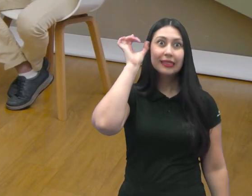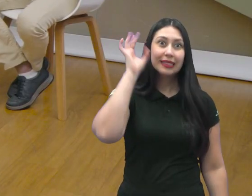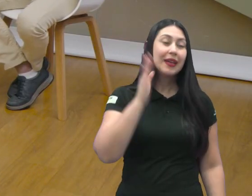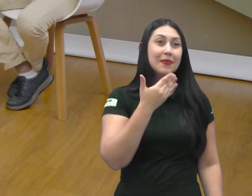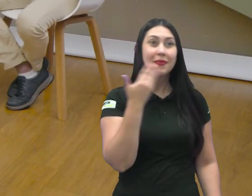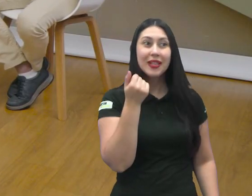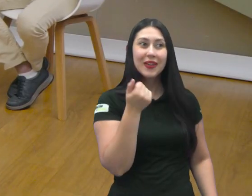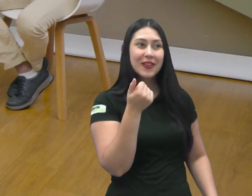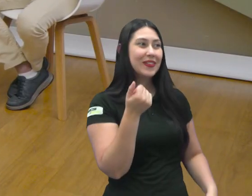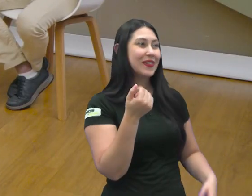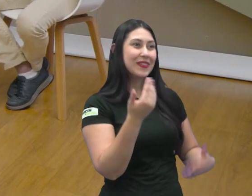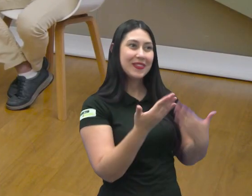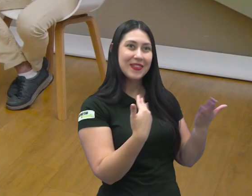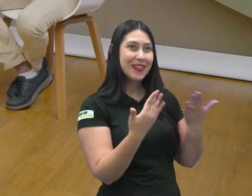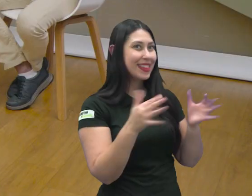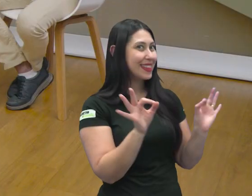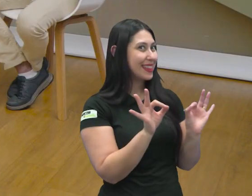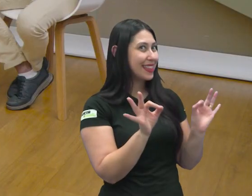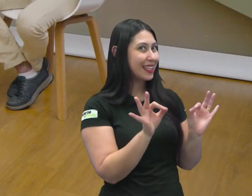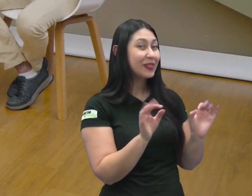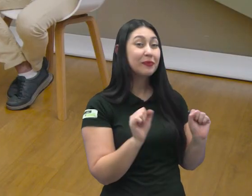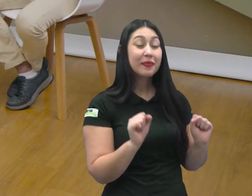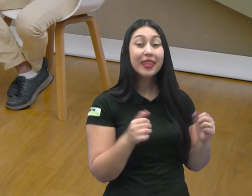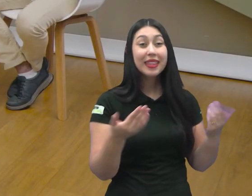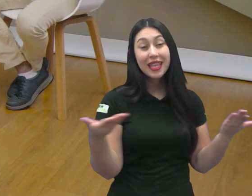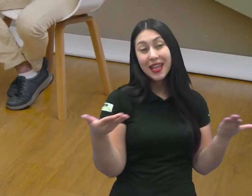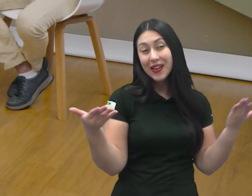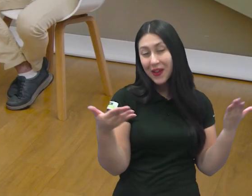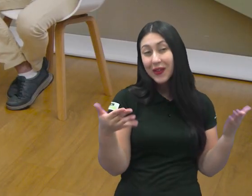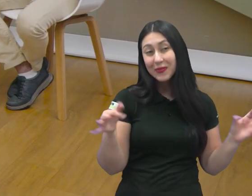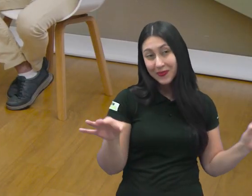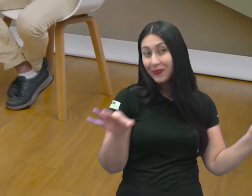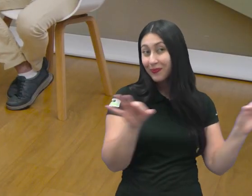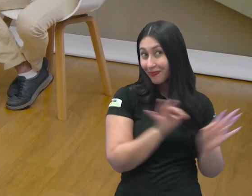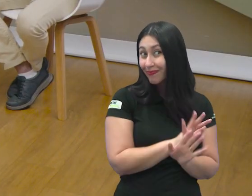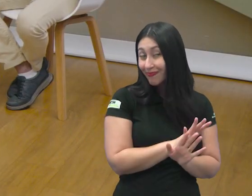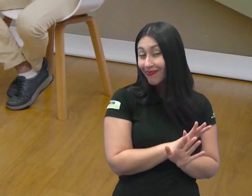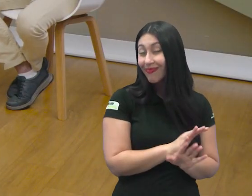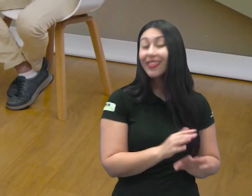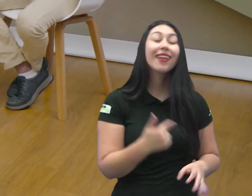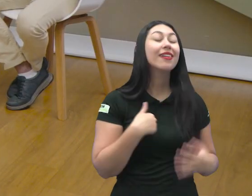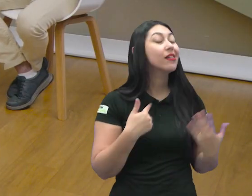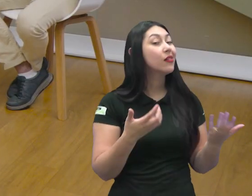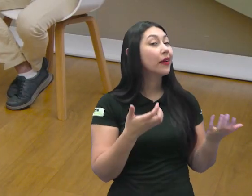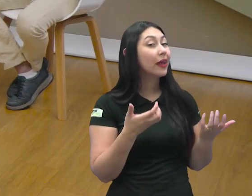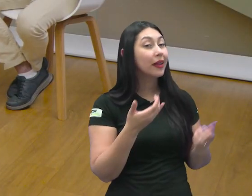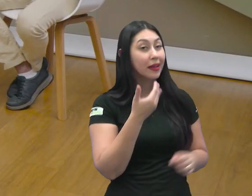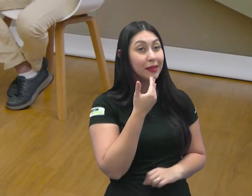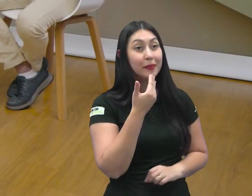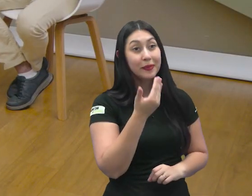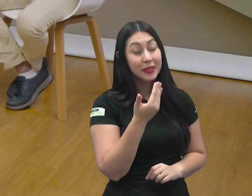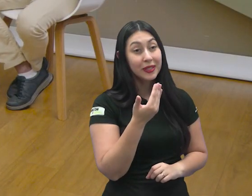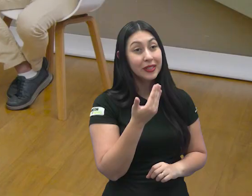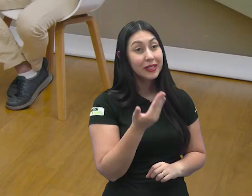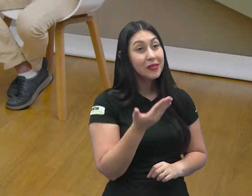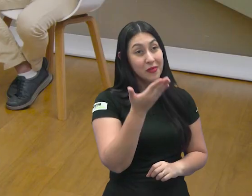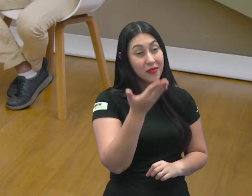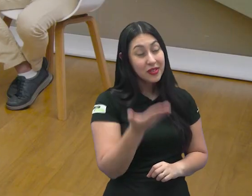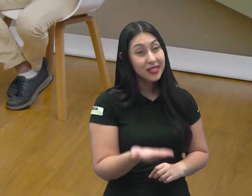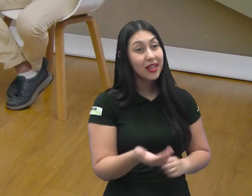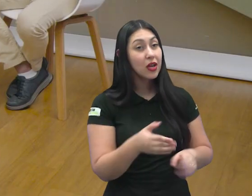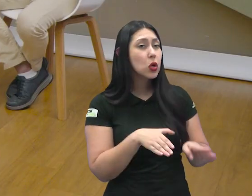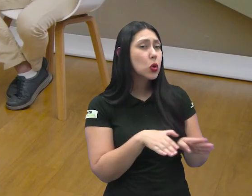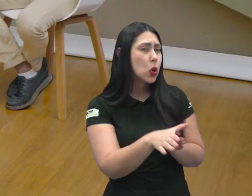entrar nessa seara. Sim. Doutor, pra gente concluir o programa, pra gente reforçar aqui, eu gostaria que você, né, falasse os cuidados, os